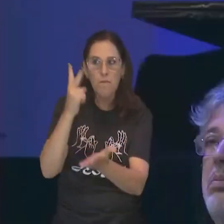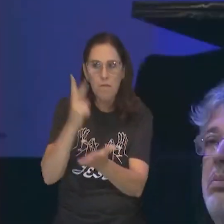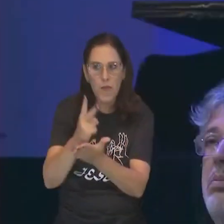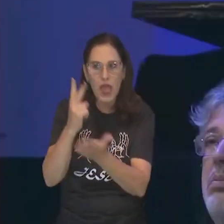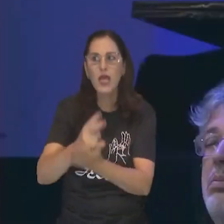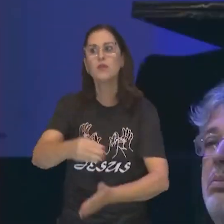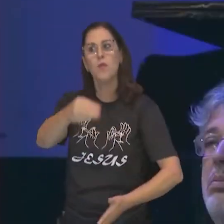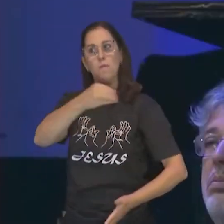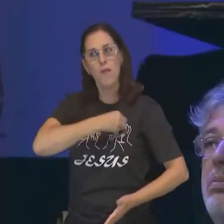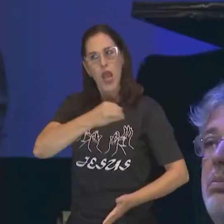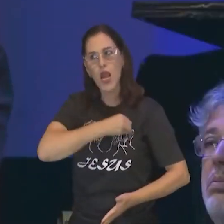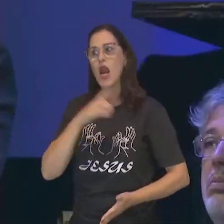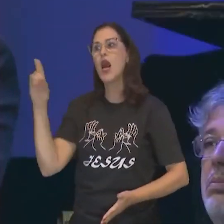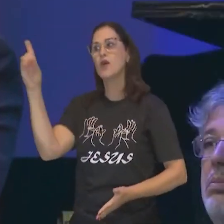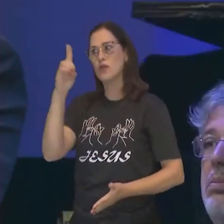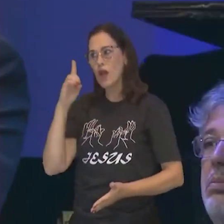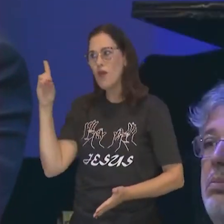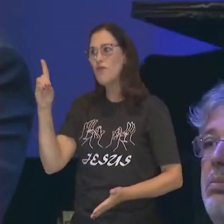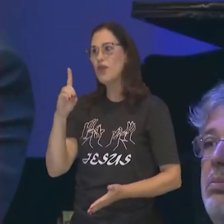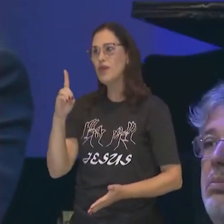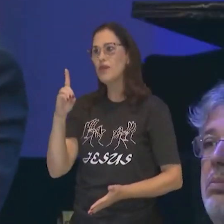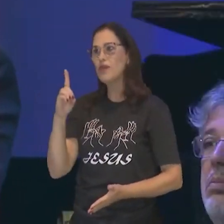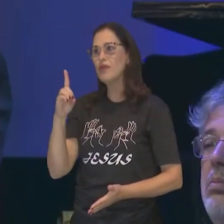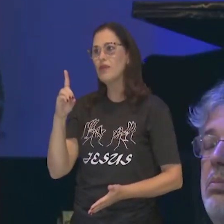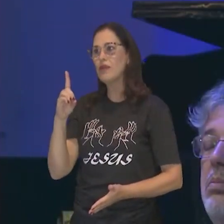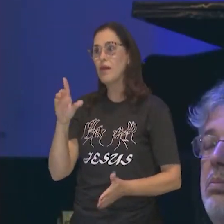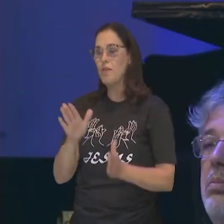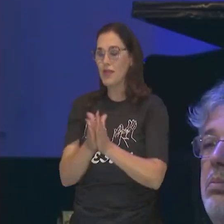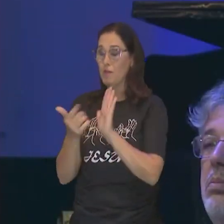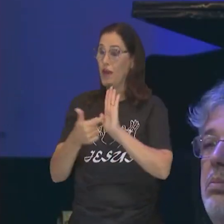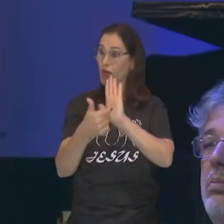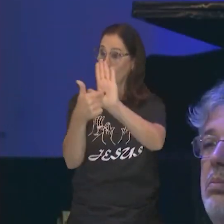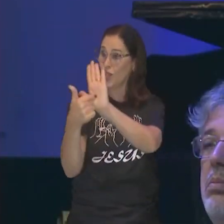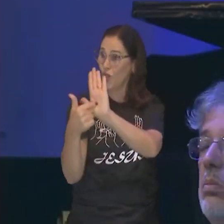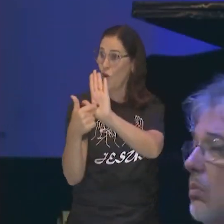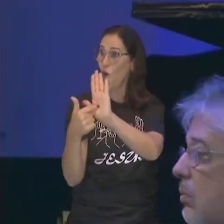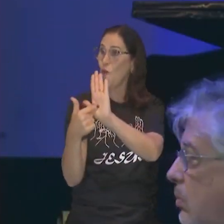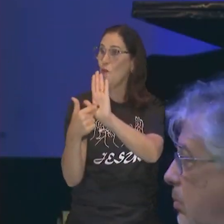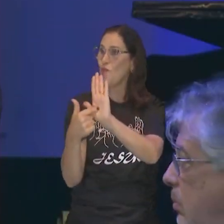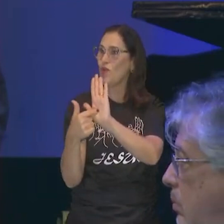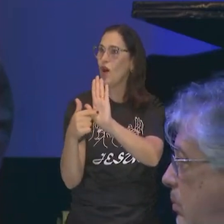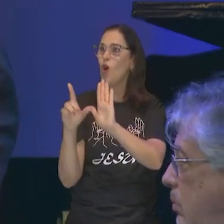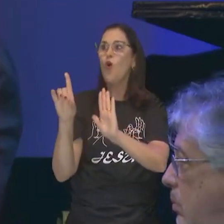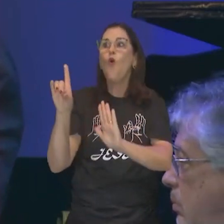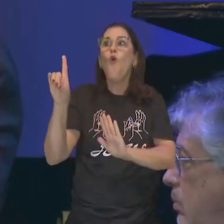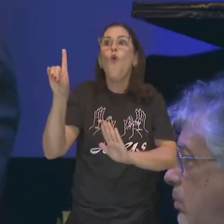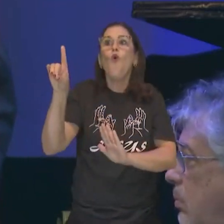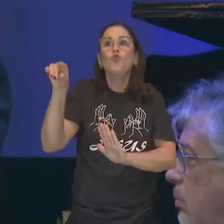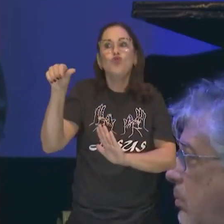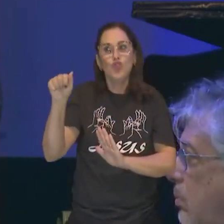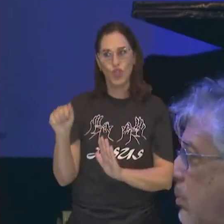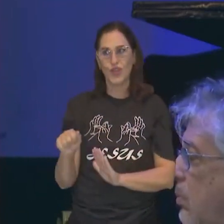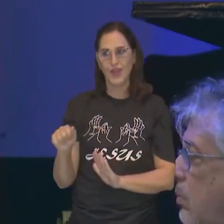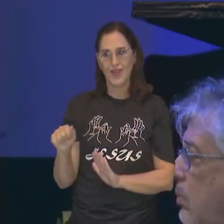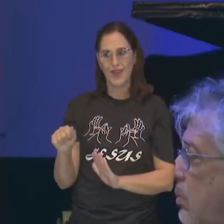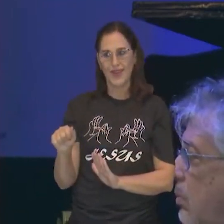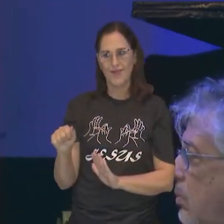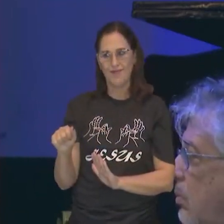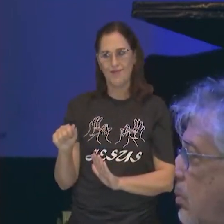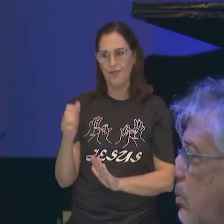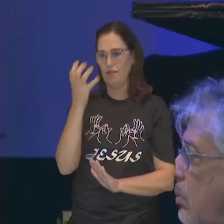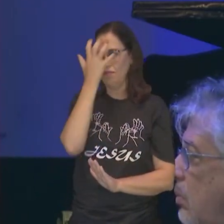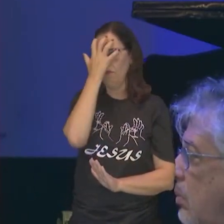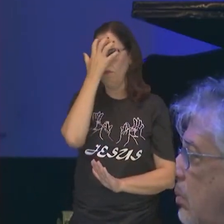de pecado. Mas diz-nos a palavra de Deus, queridos, que um dia a sua